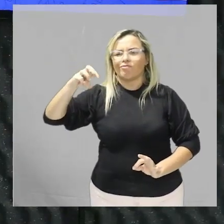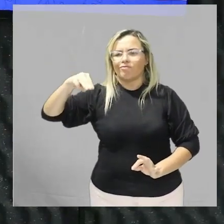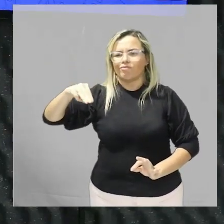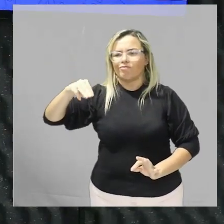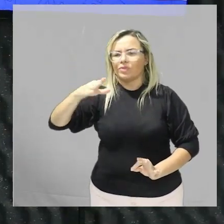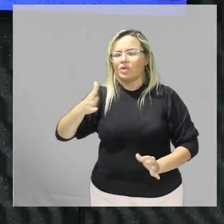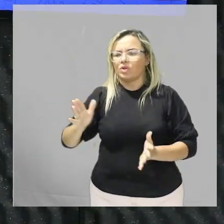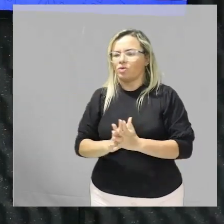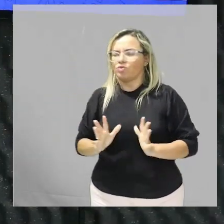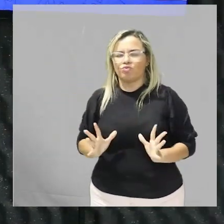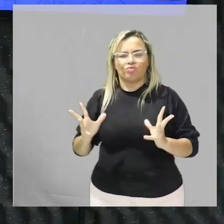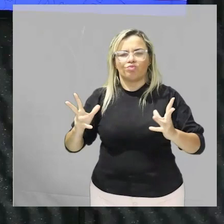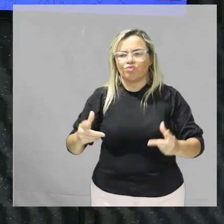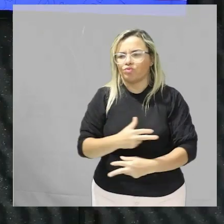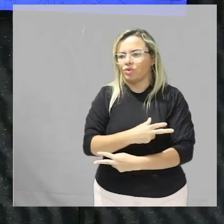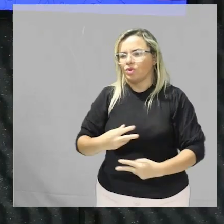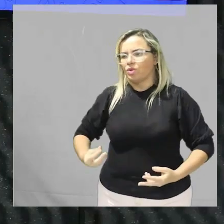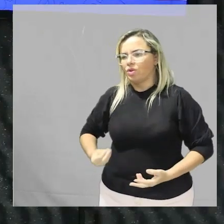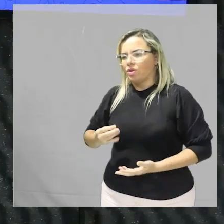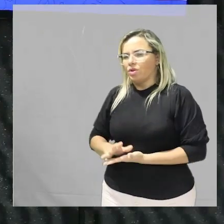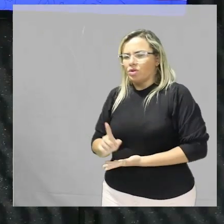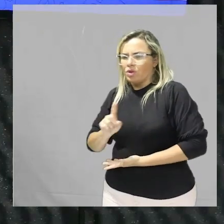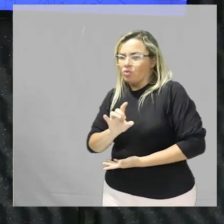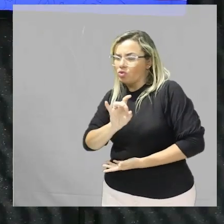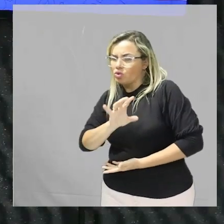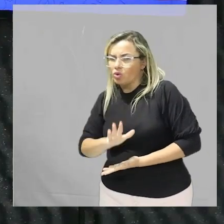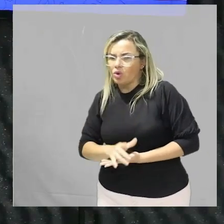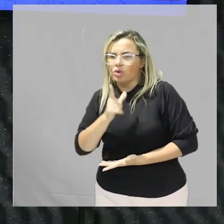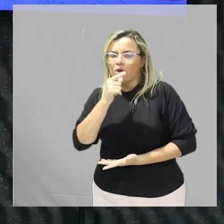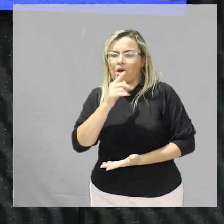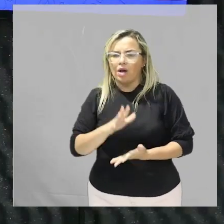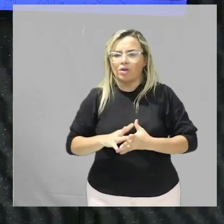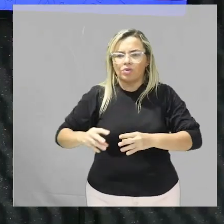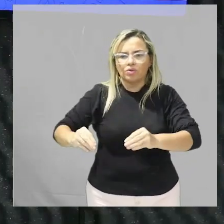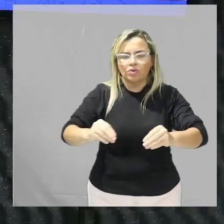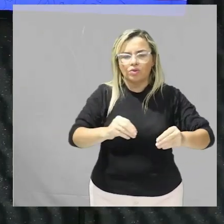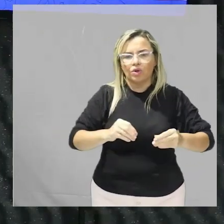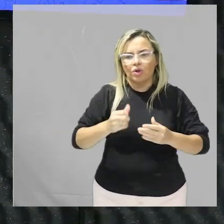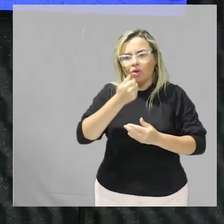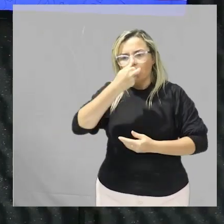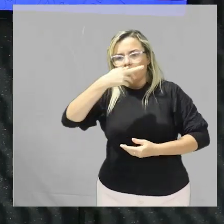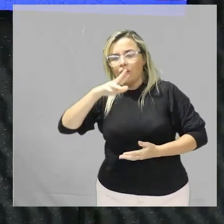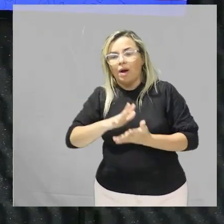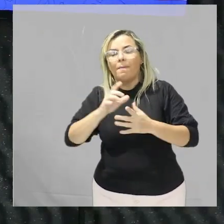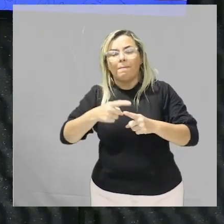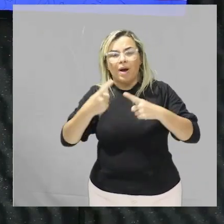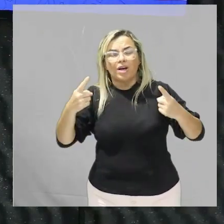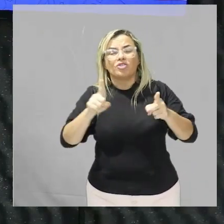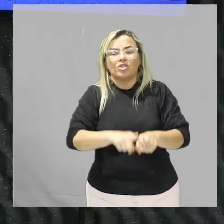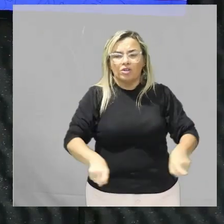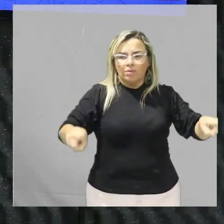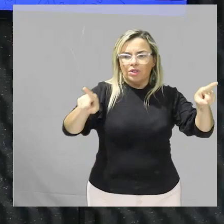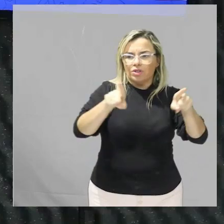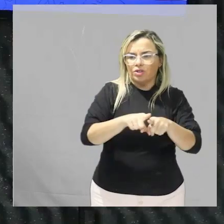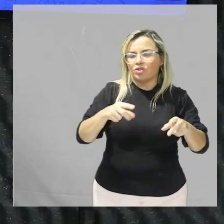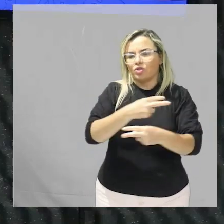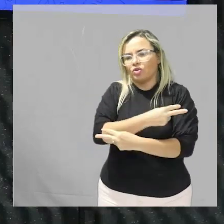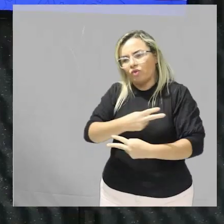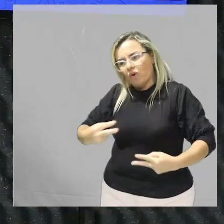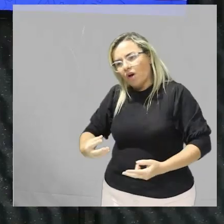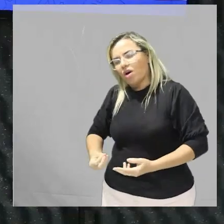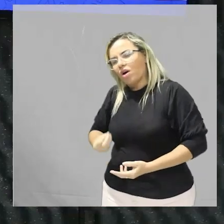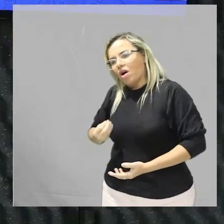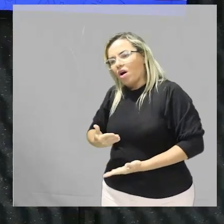vivos dependem não apenas da água, do solo e do ar, mas também de outros seres vivos. A ciência